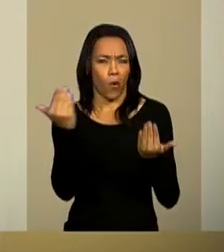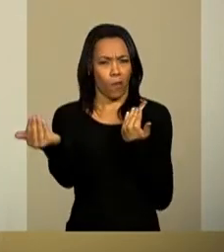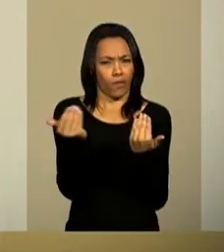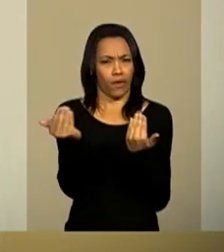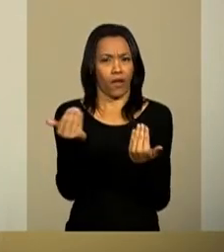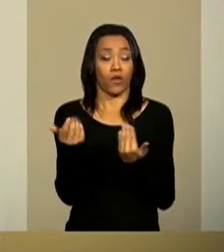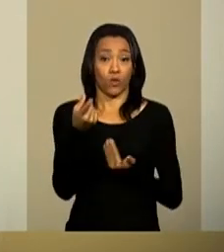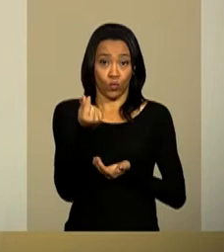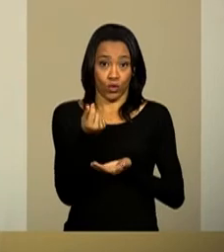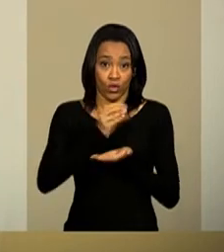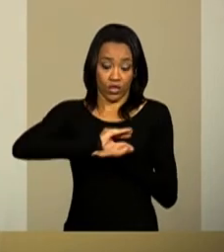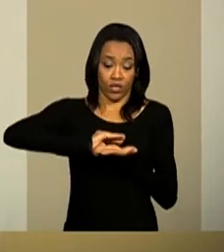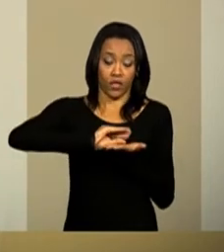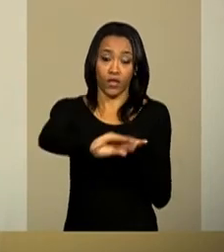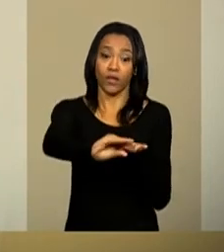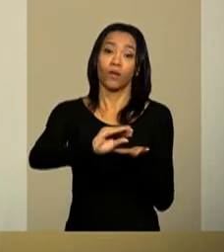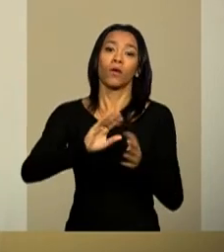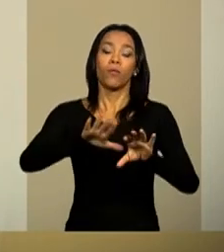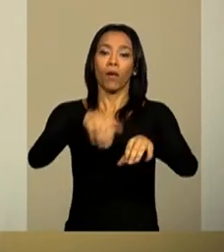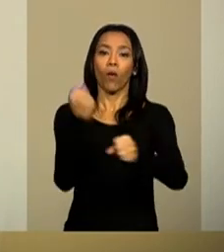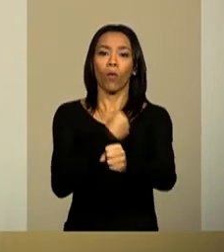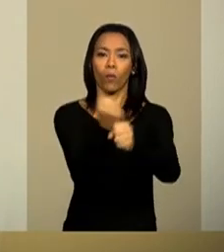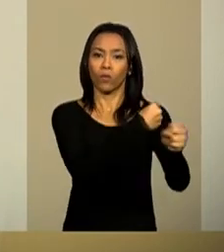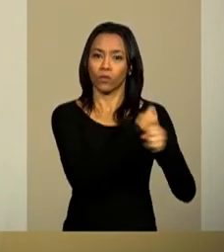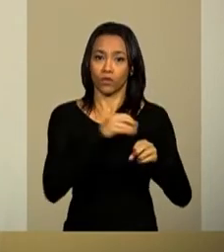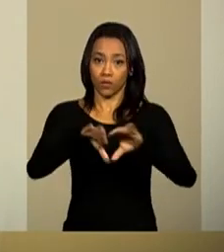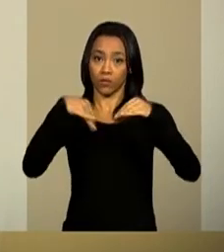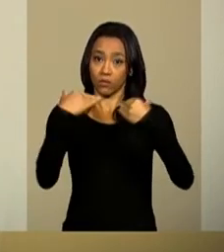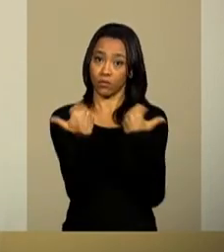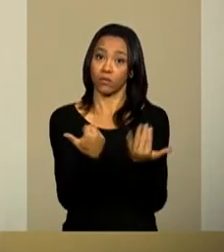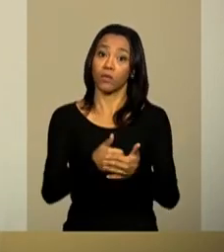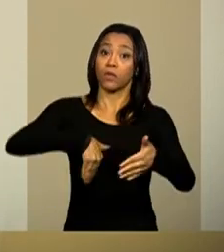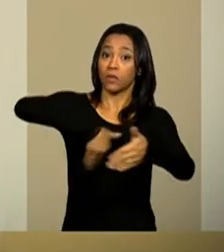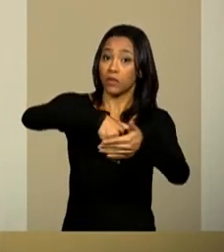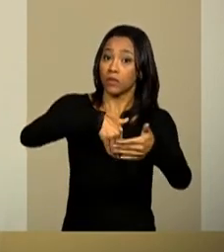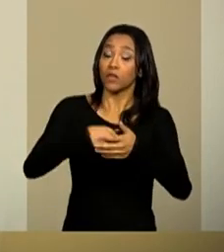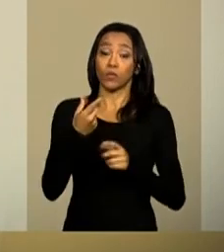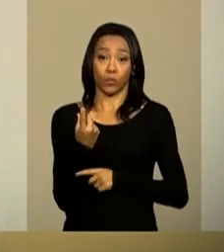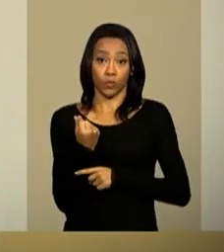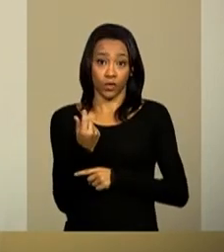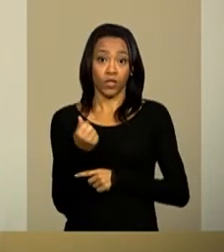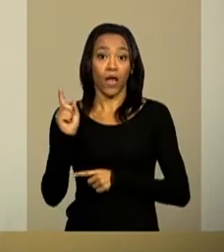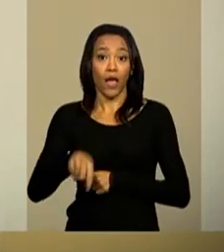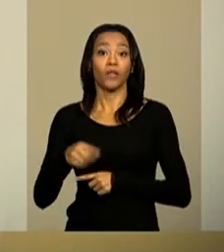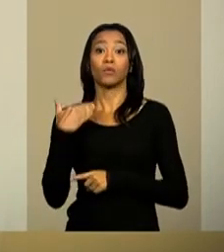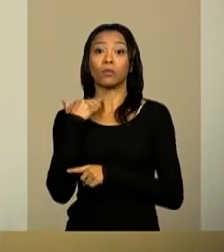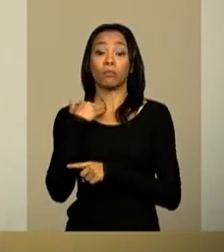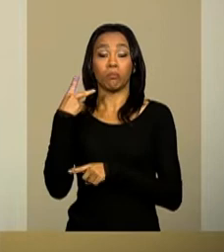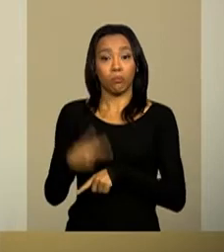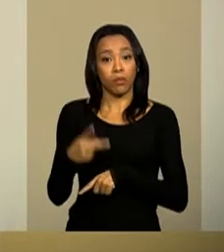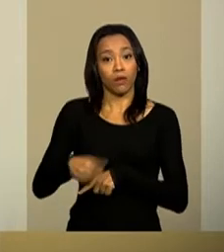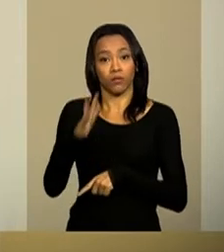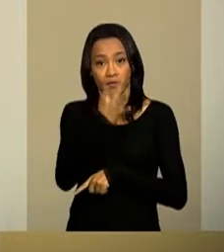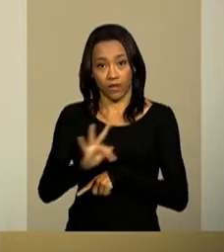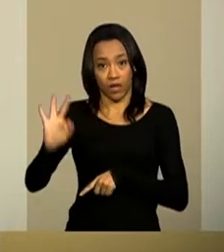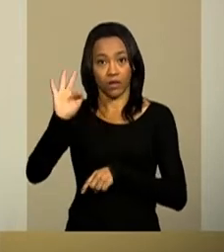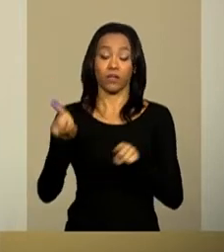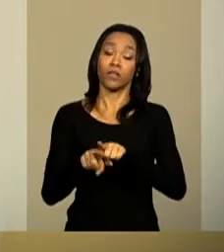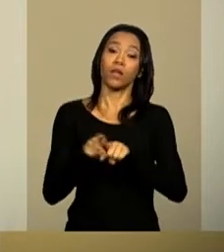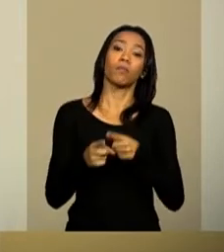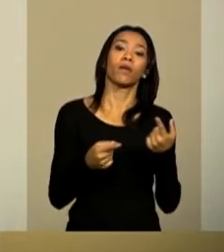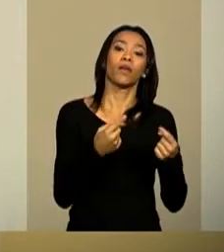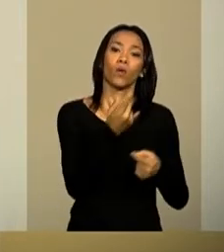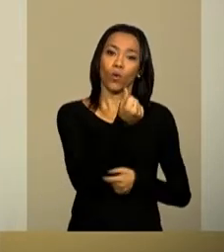Os investimentos nos estádios, construídos em parte com financiamento dos bancos públicos federais e em parte